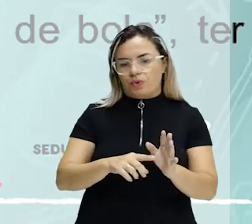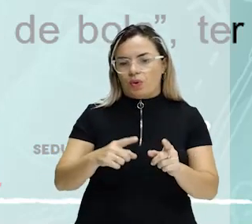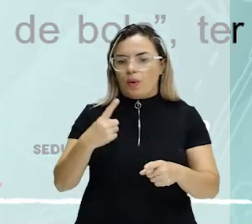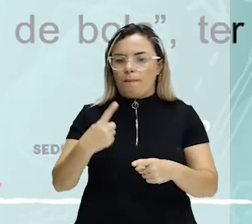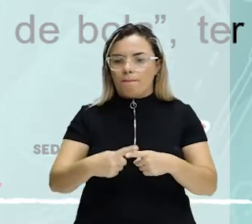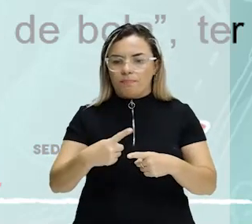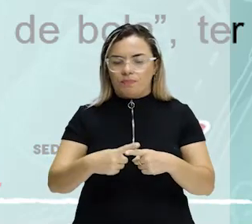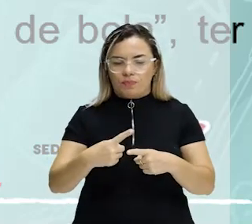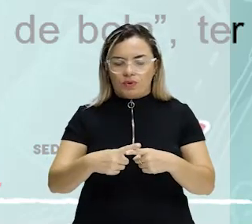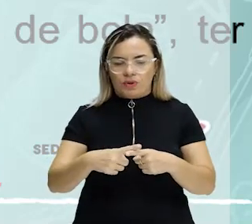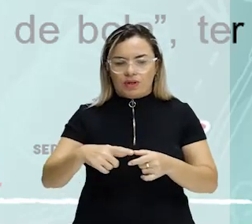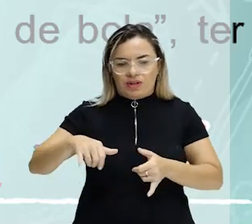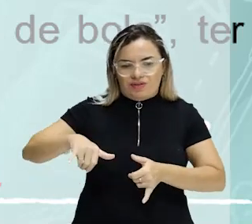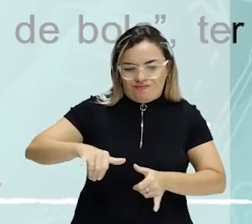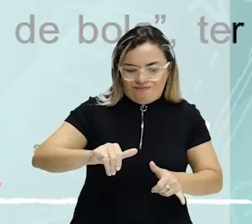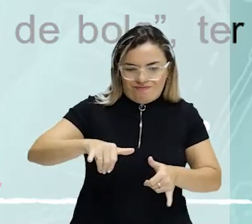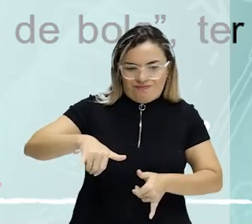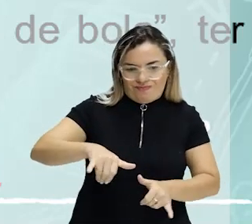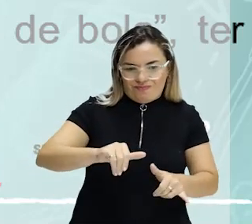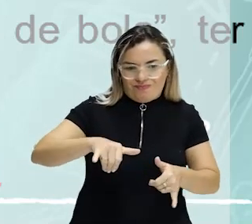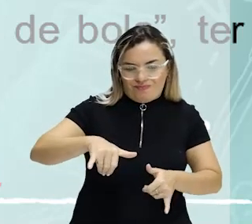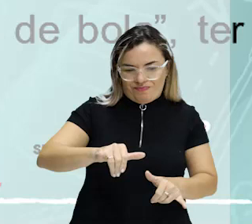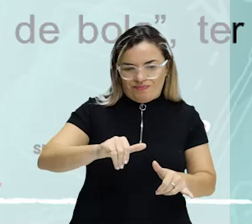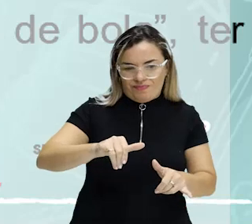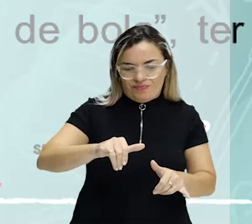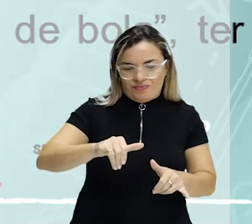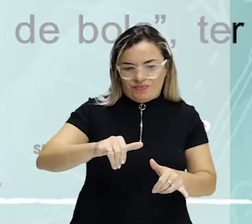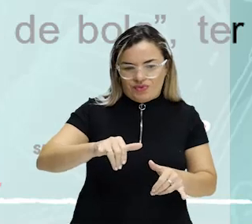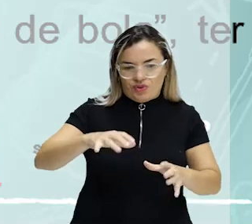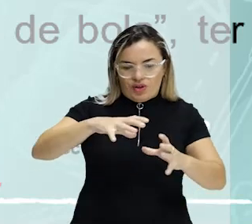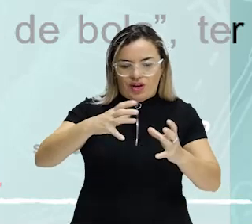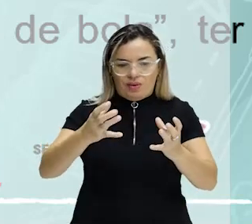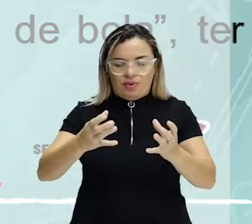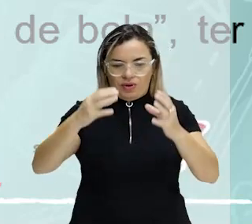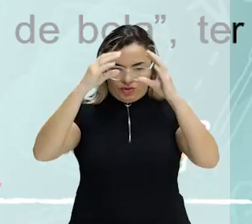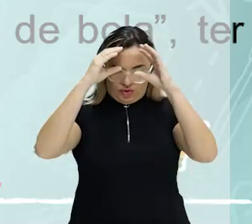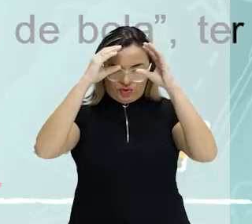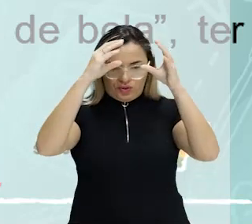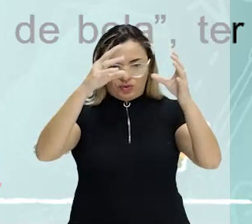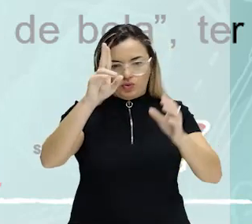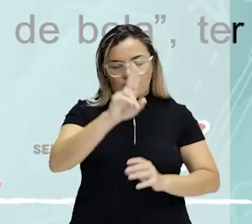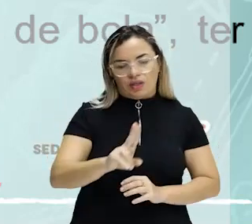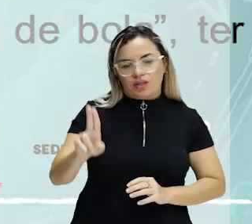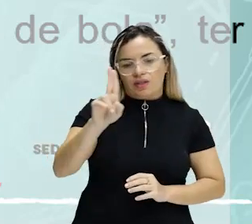zaga alvinegra ter rebatido a bola de cabeça. Está explicando.